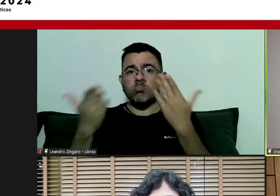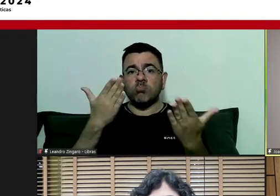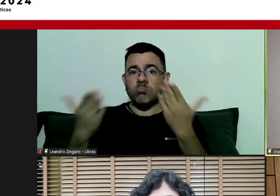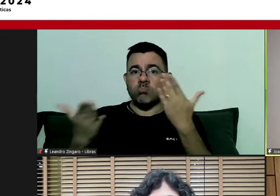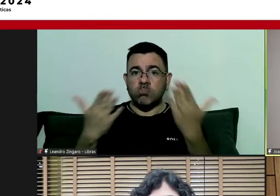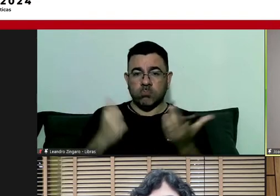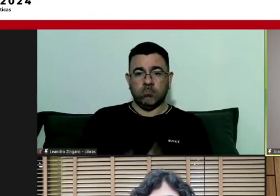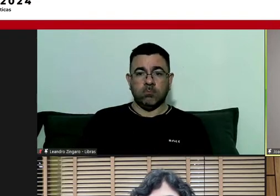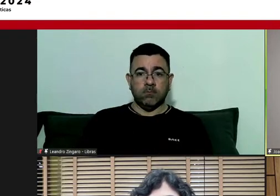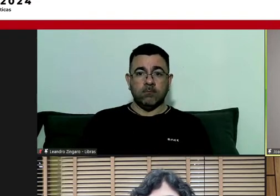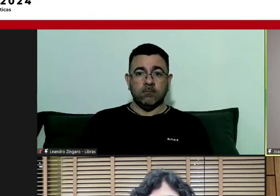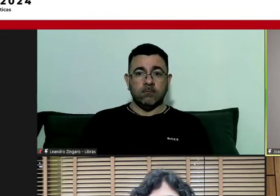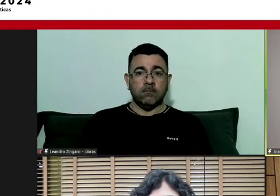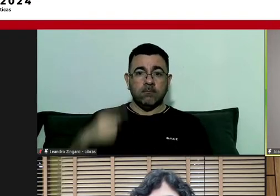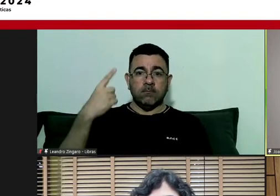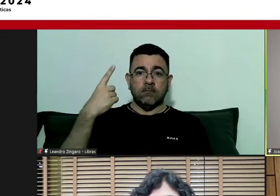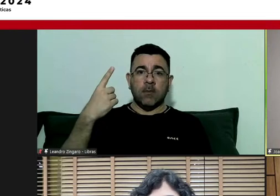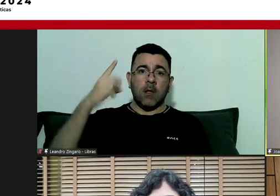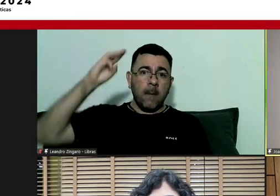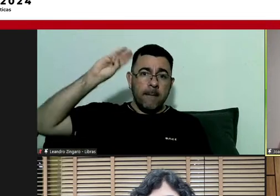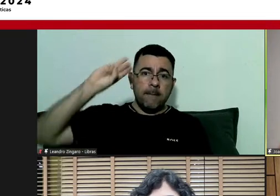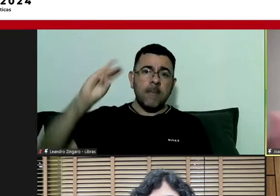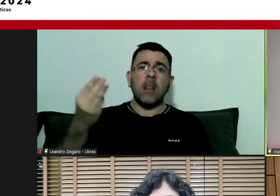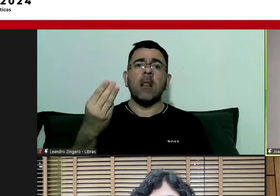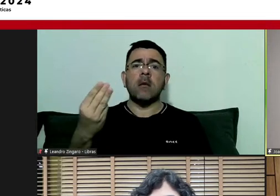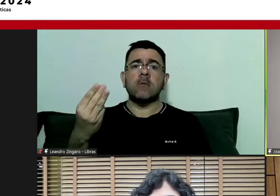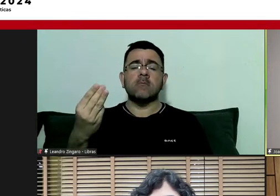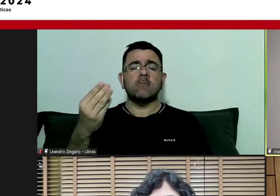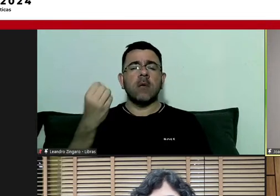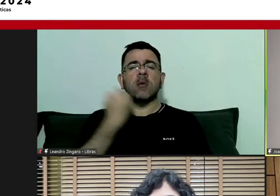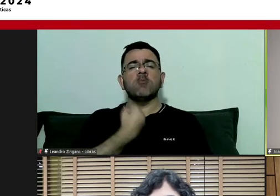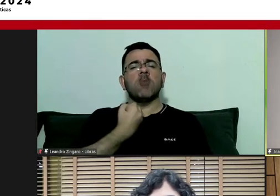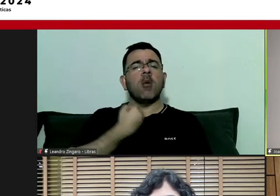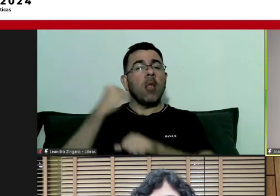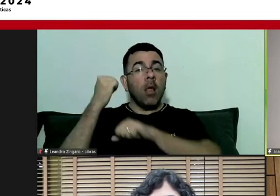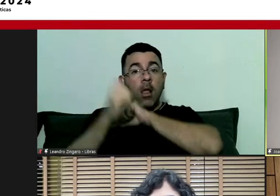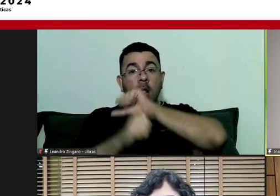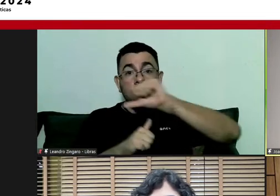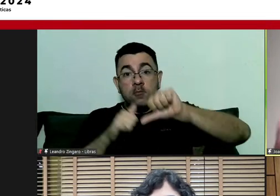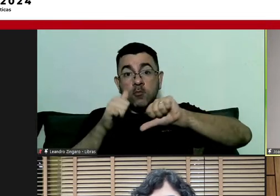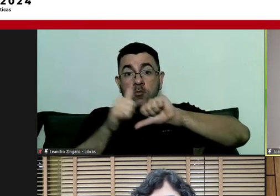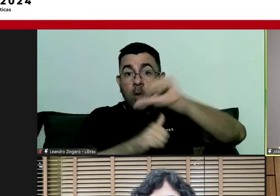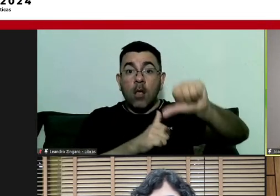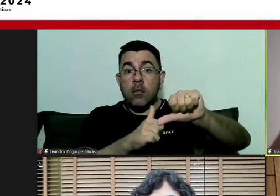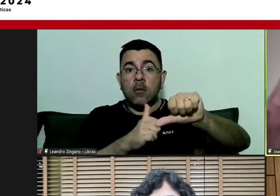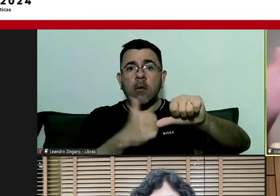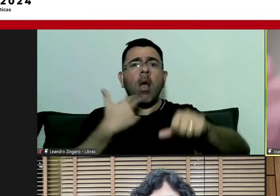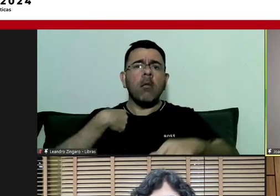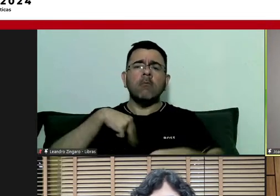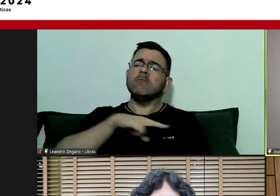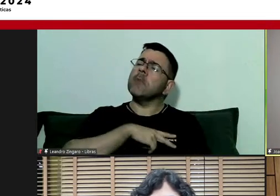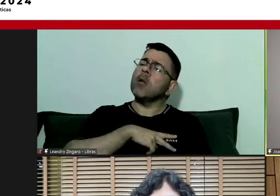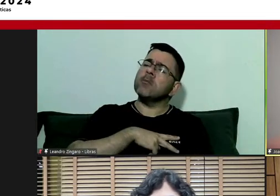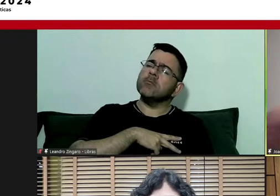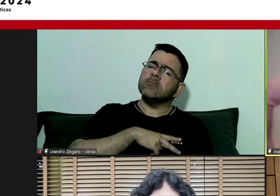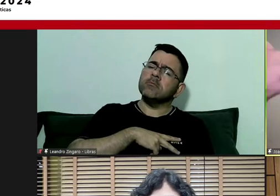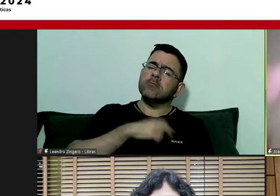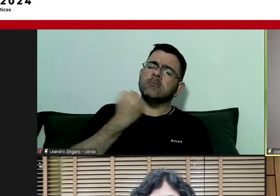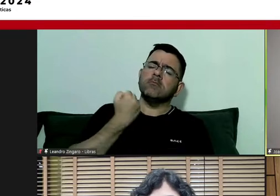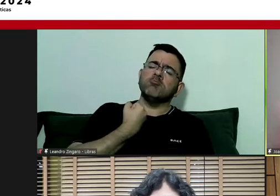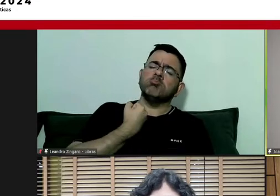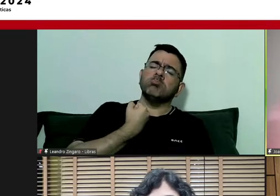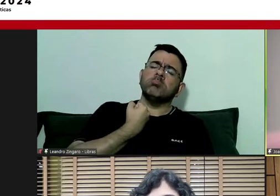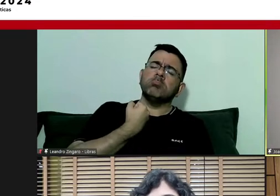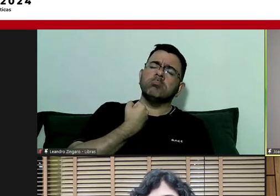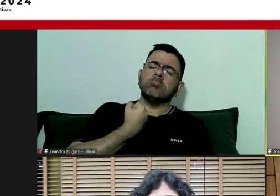1 milhão e pouc de números quando esses números mudam a gente também tem que reencontrar um novo número da pessoa para poder